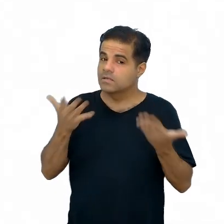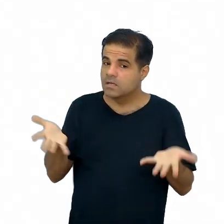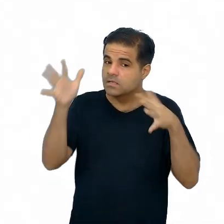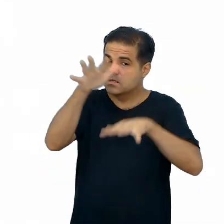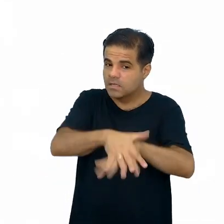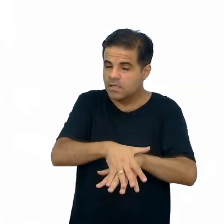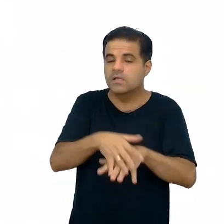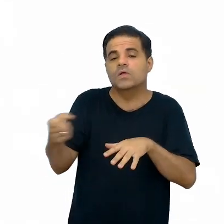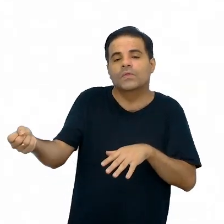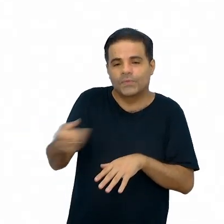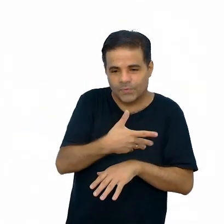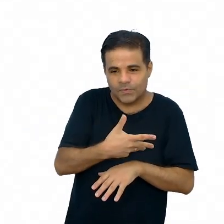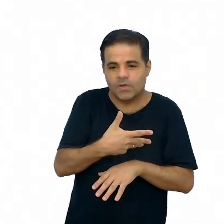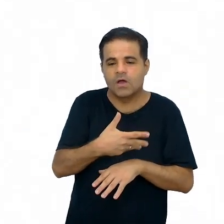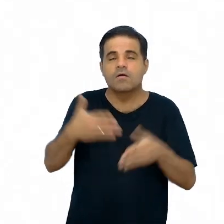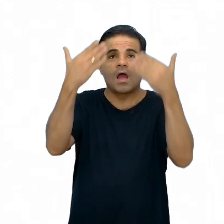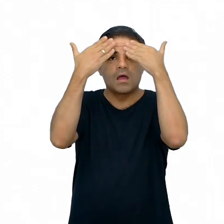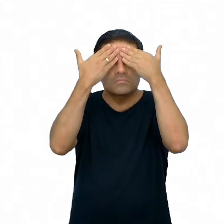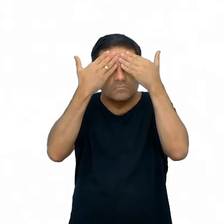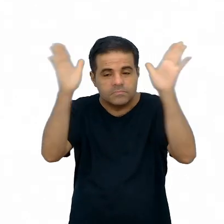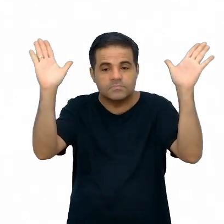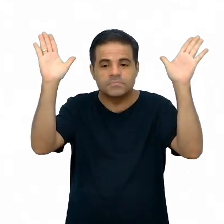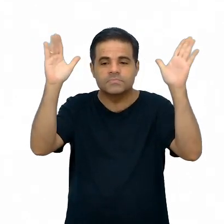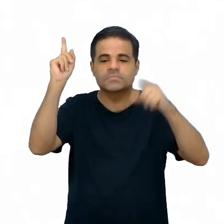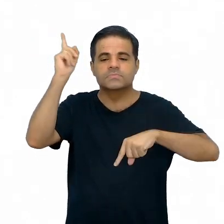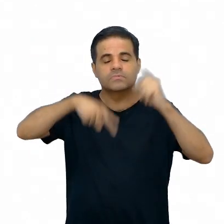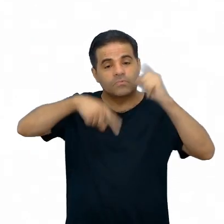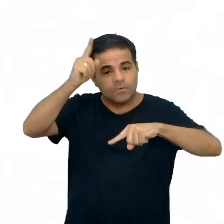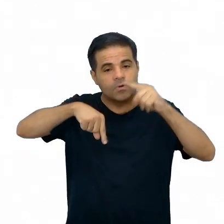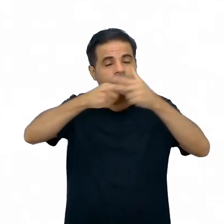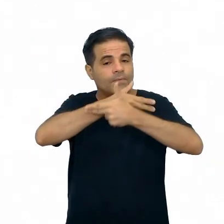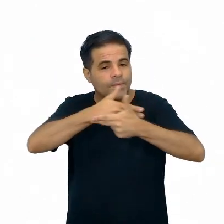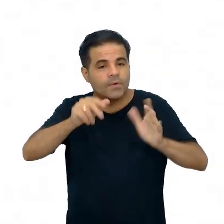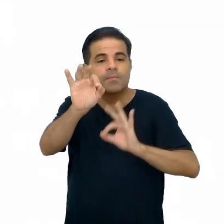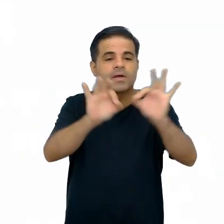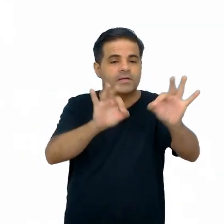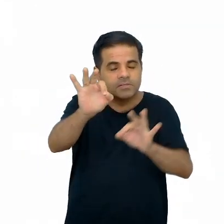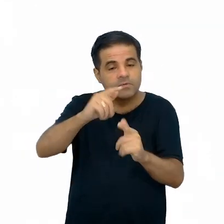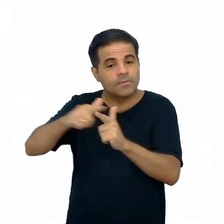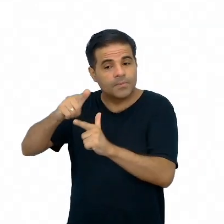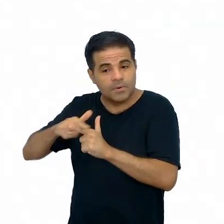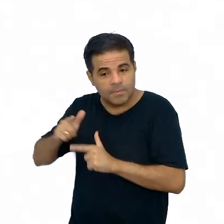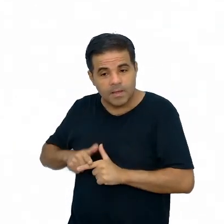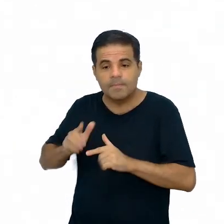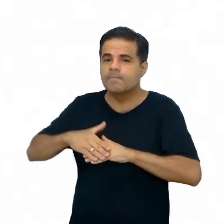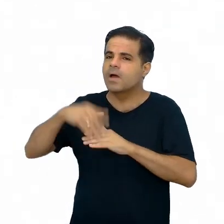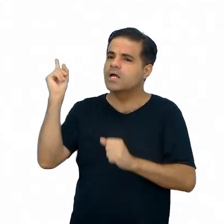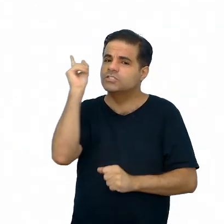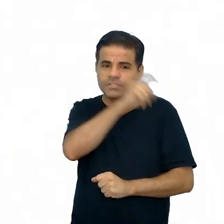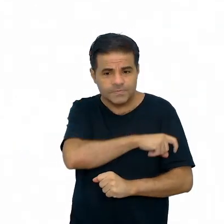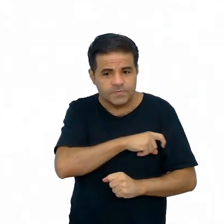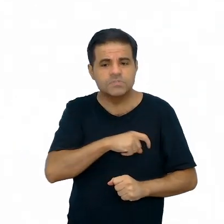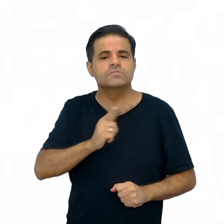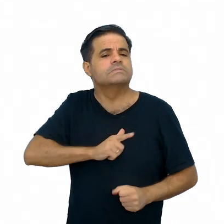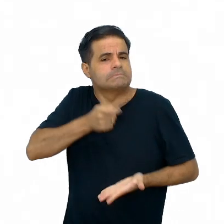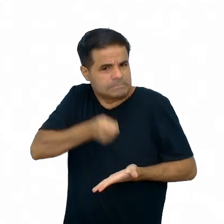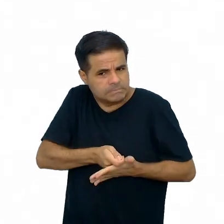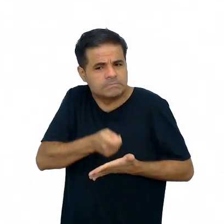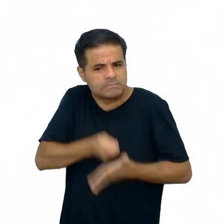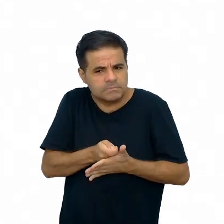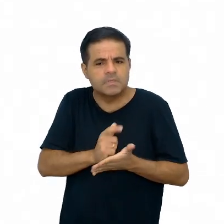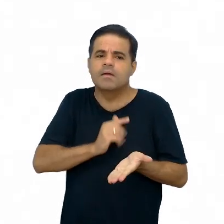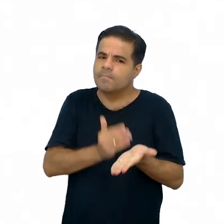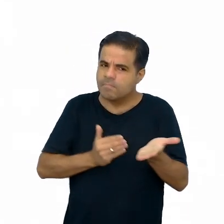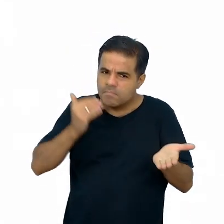agregar novos, ampliando o leque de recursos para resolver problemas mais complexos que exijam